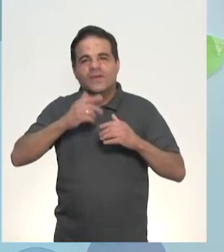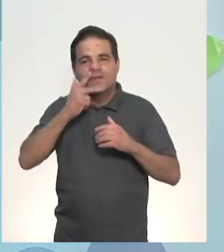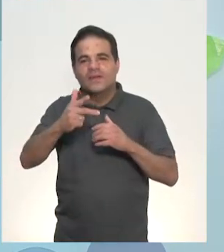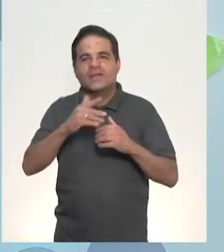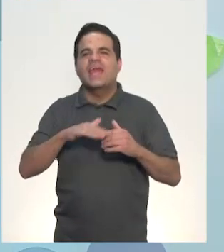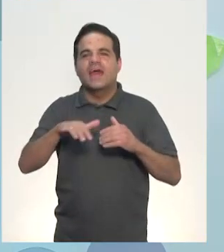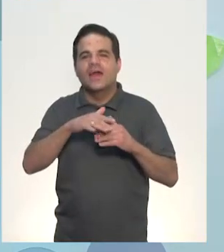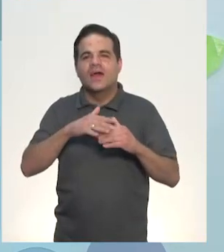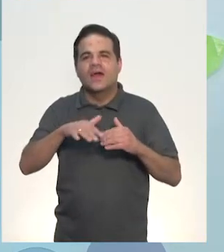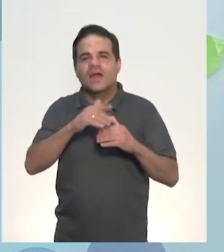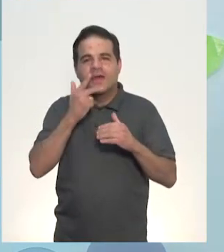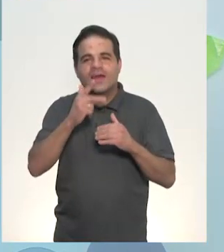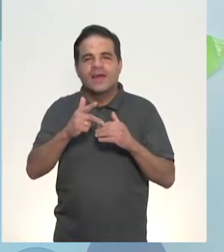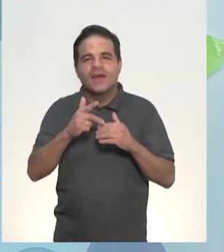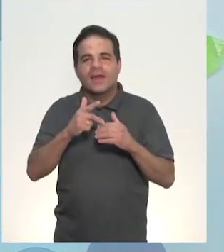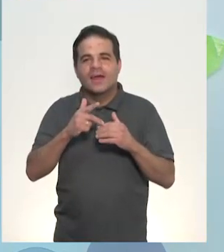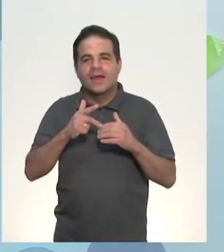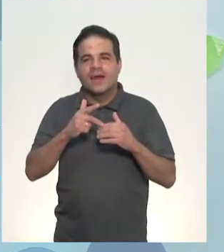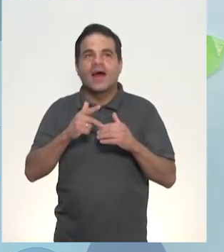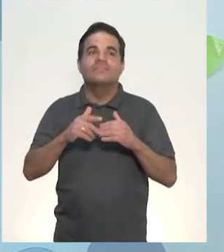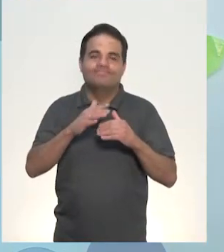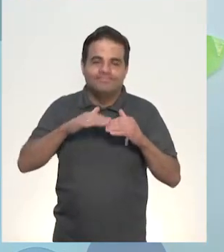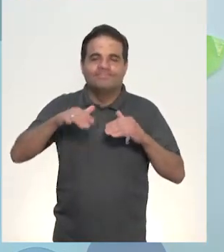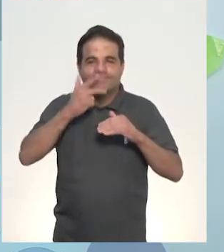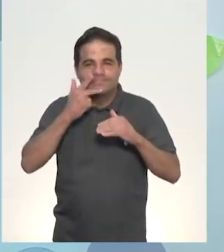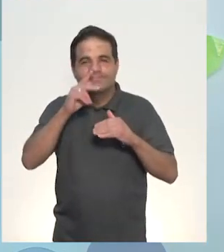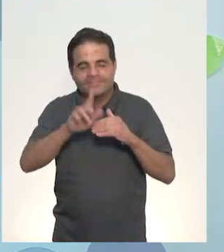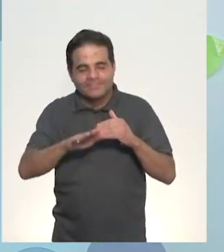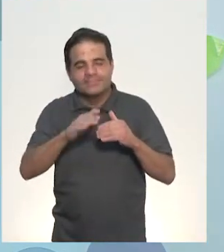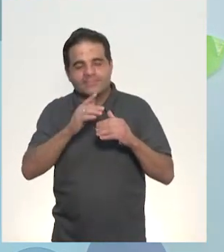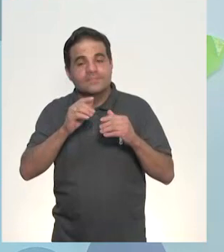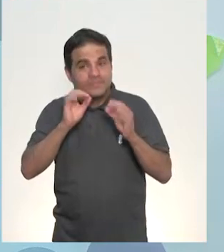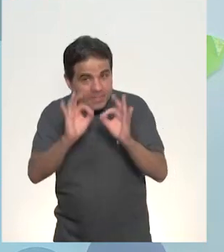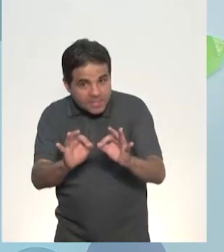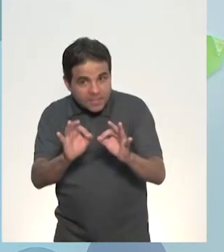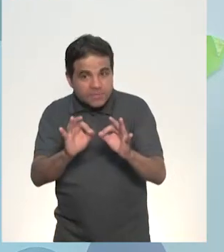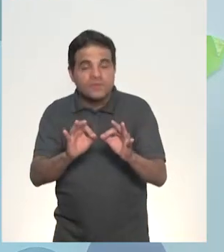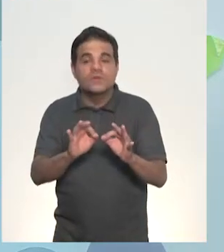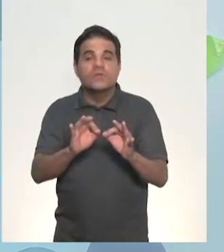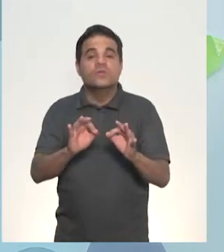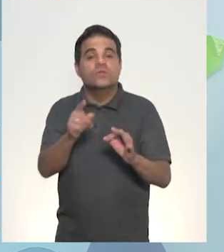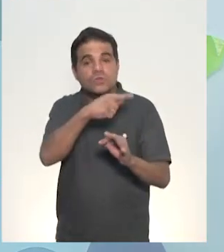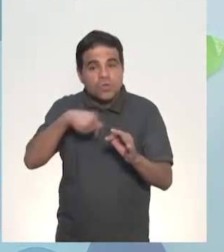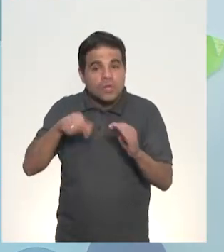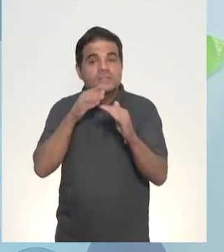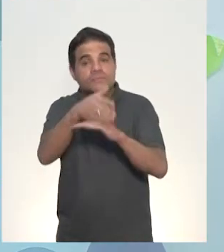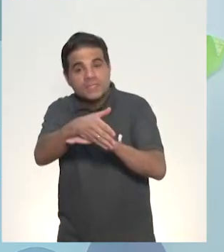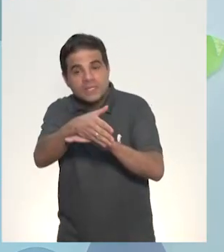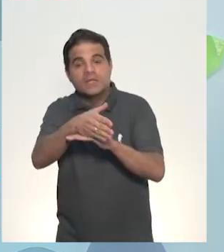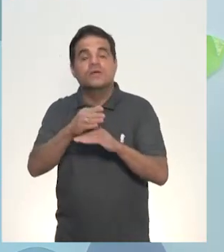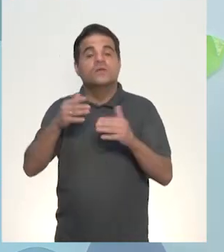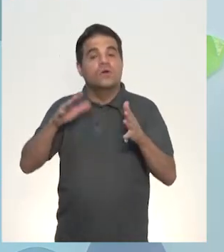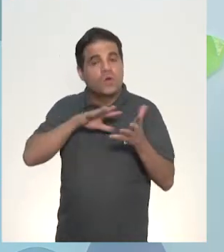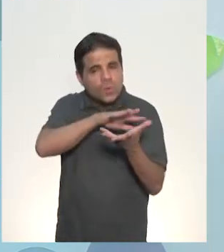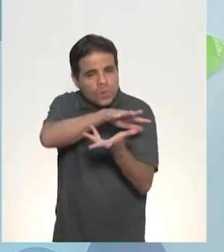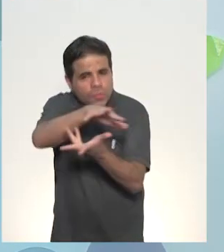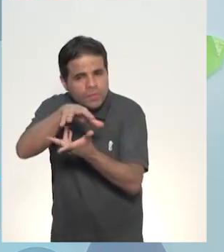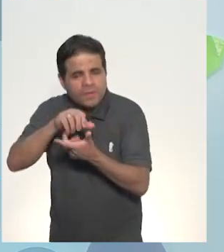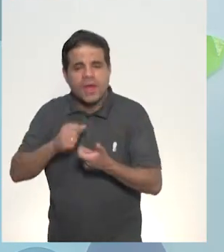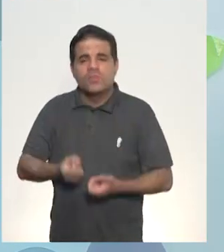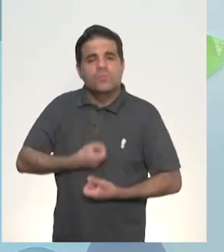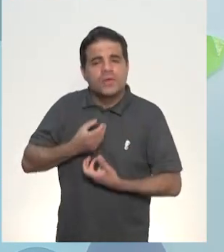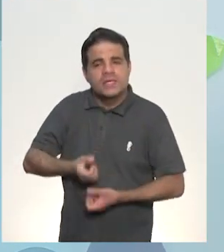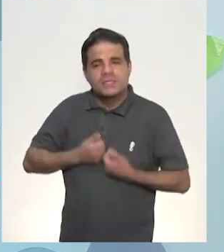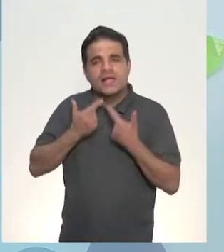pedra no meio do caminho, essa pedra simboliza outras coisas. Tá certo? Então, nós estamos entrando no universo da poesia,